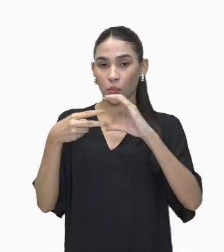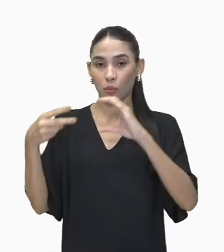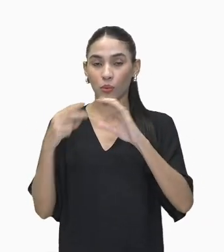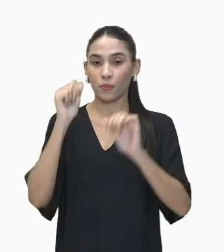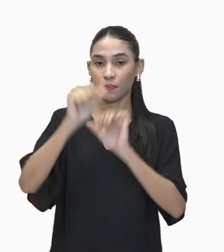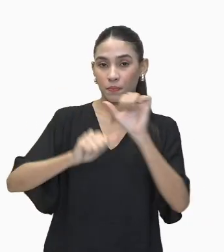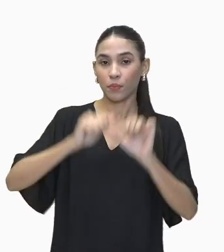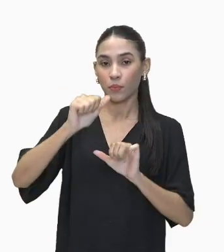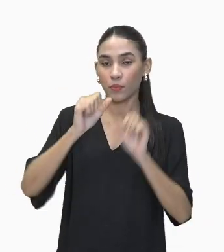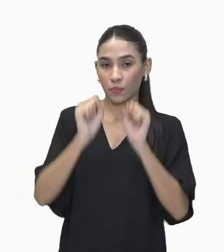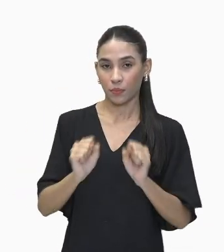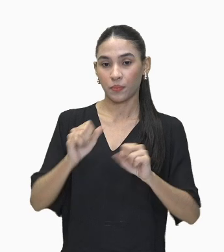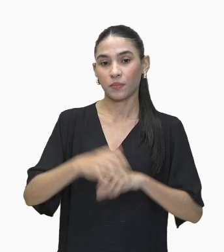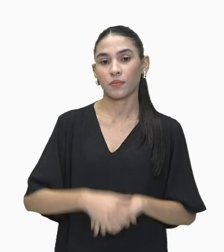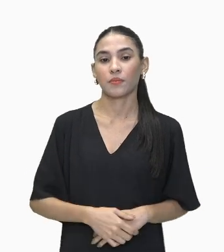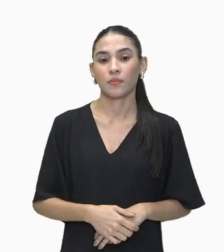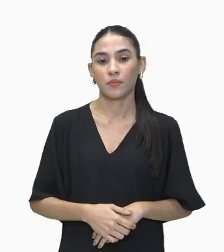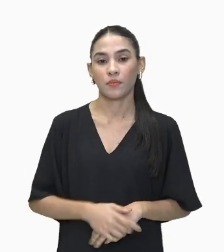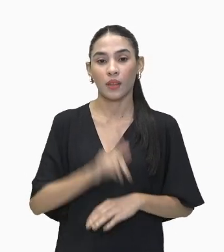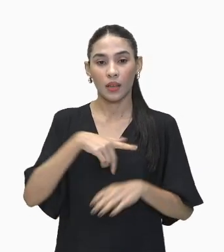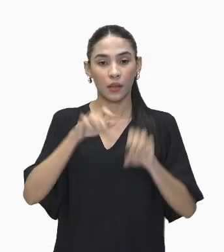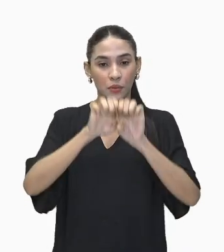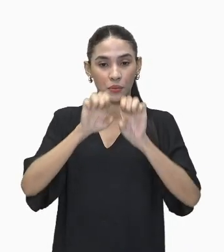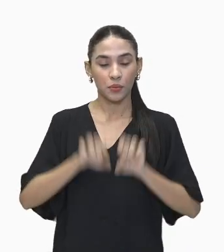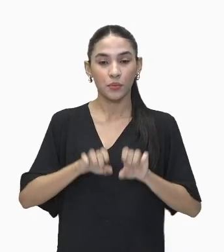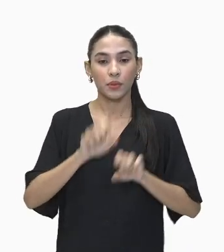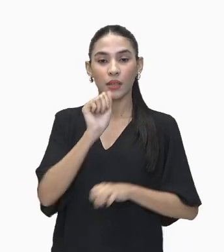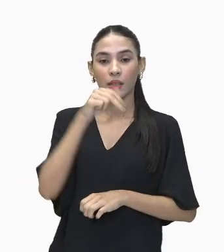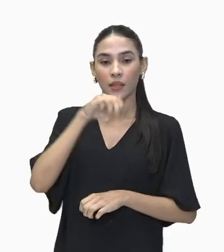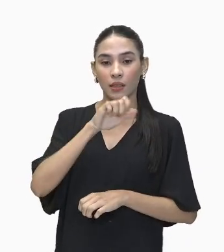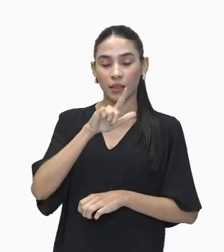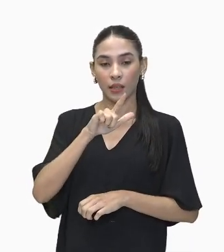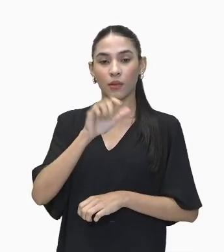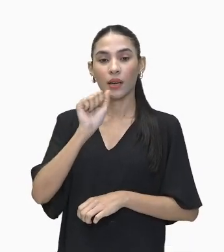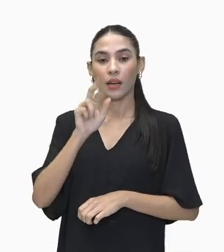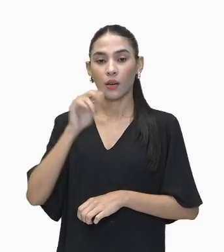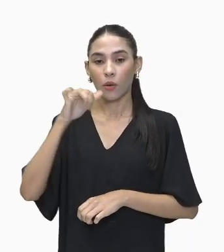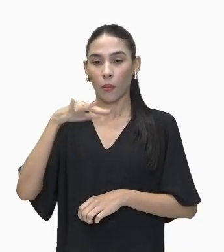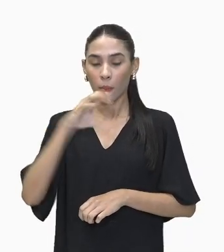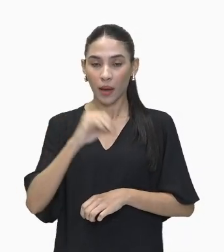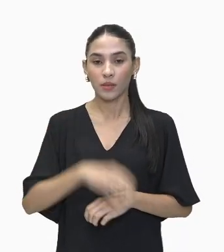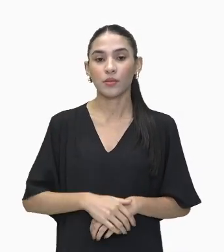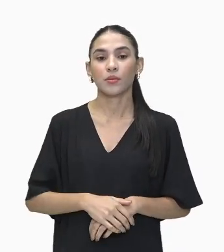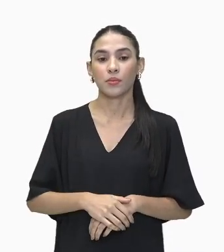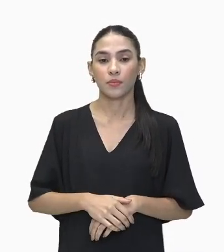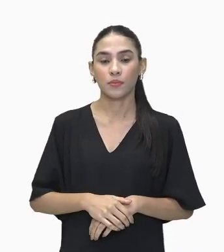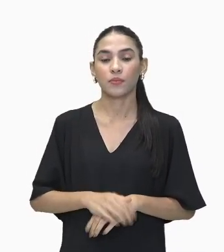Então, esse daí é a fórmula do anel aromático núcleo benzênico. E a fórmula molecular